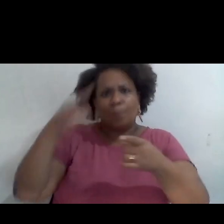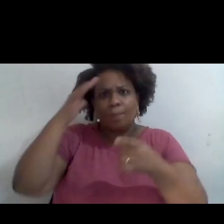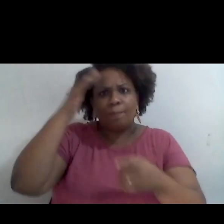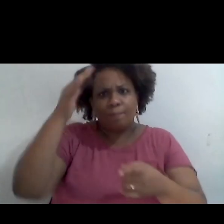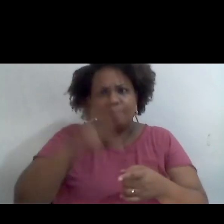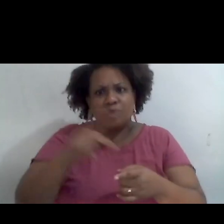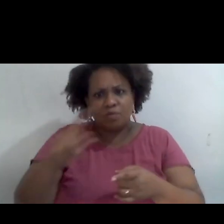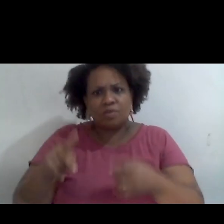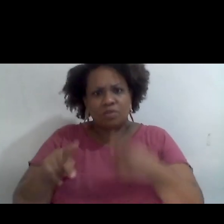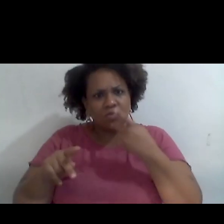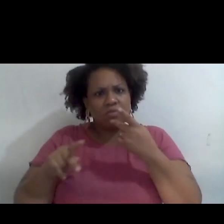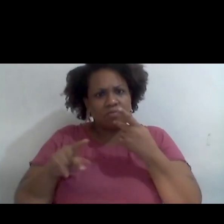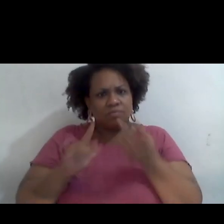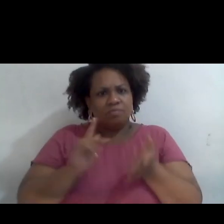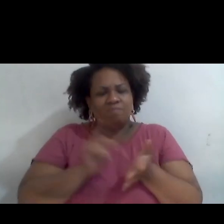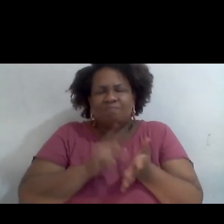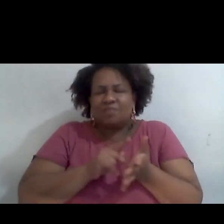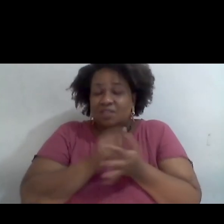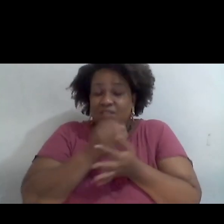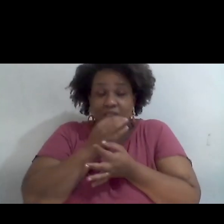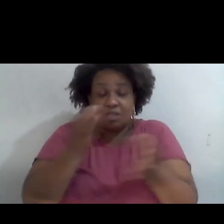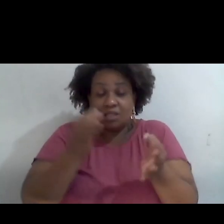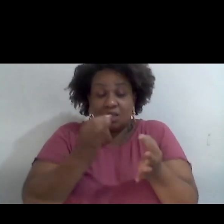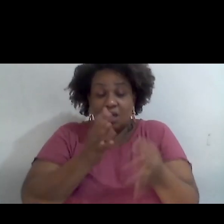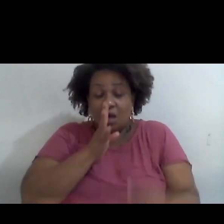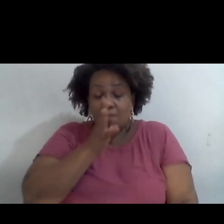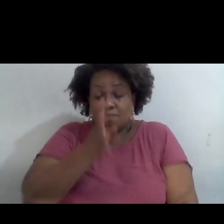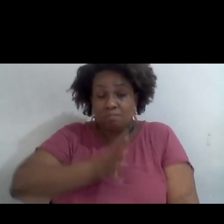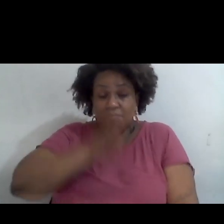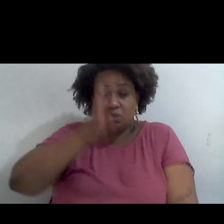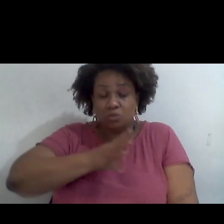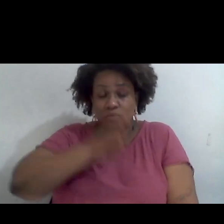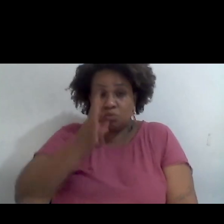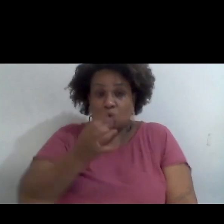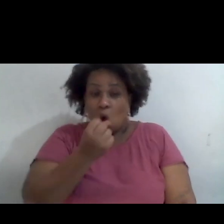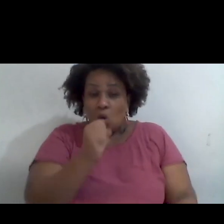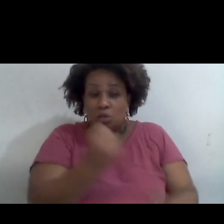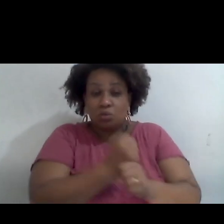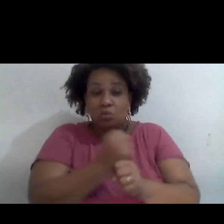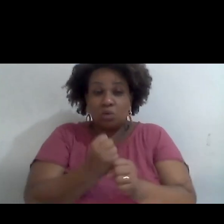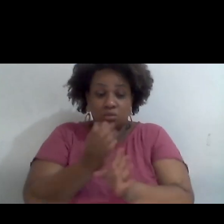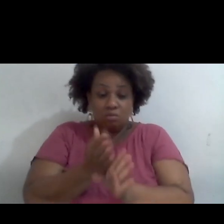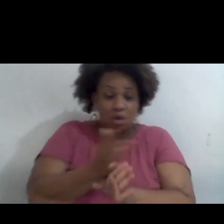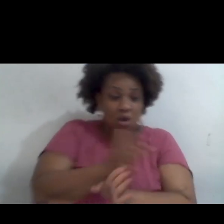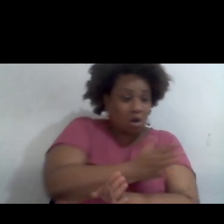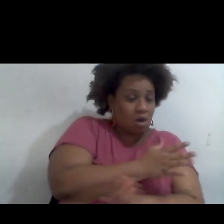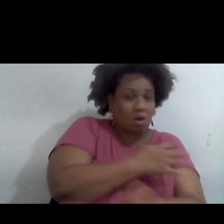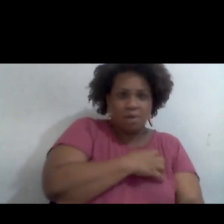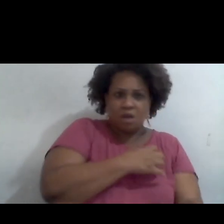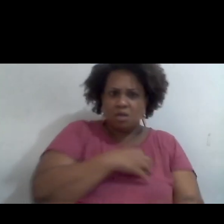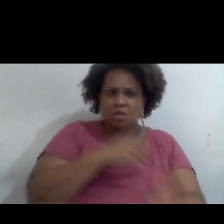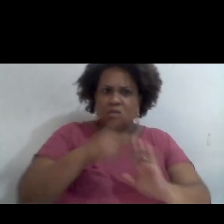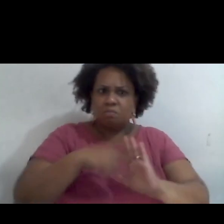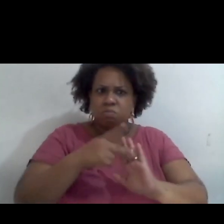de um desmantelamento absurdo que aconteceu nos últimos 8 anos aqui na Bahia. Não temos projetos